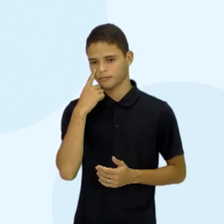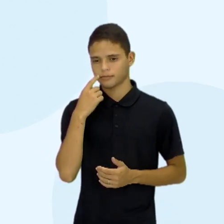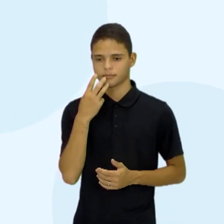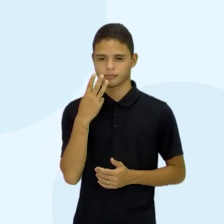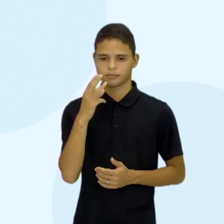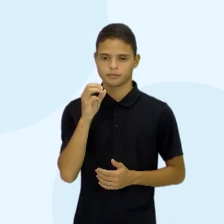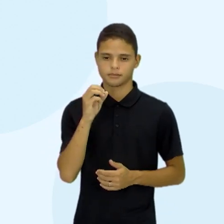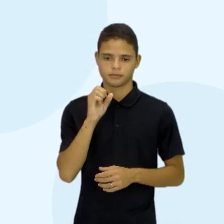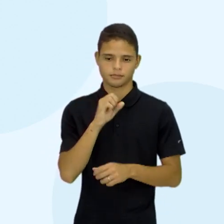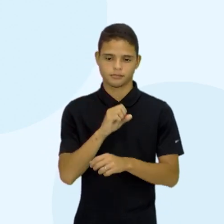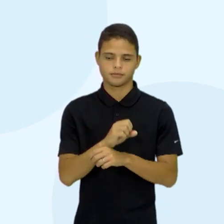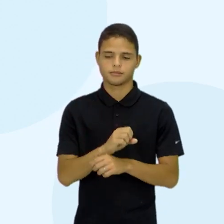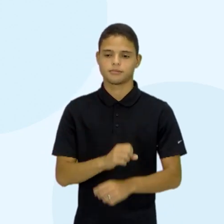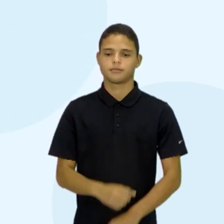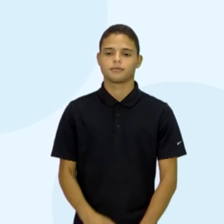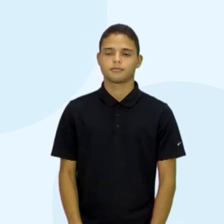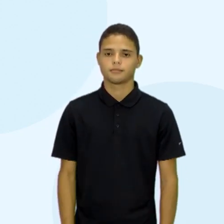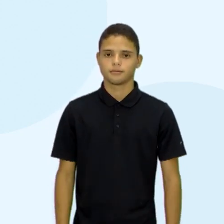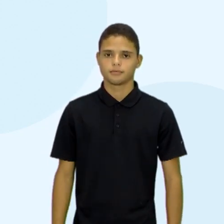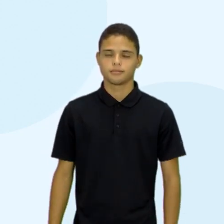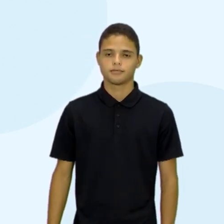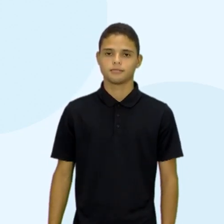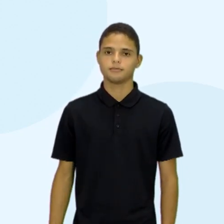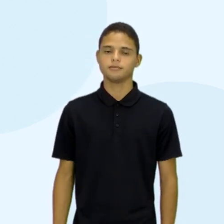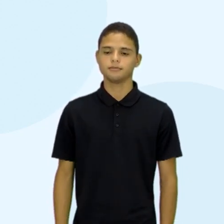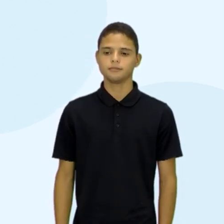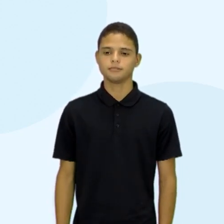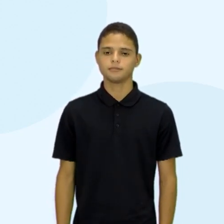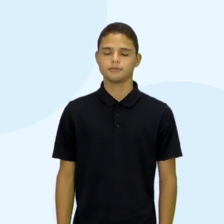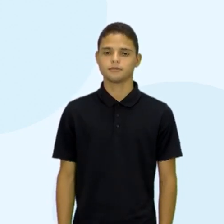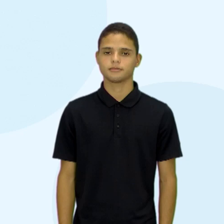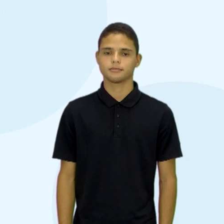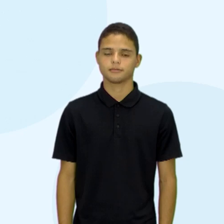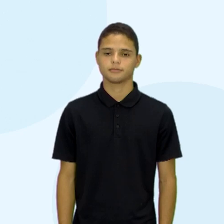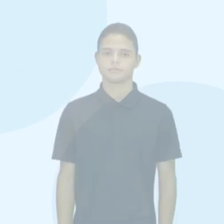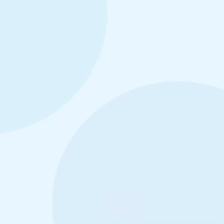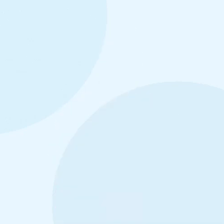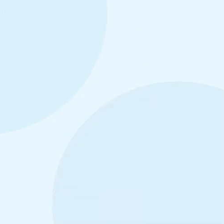Joga aí 30 segundos para vocês